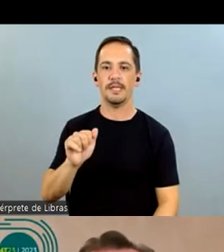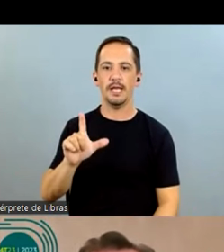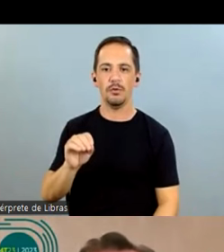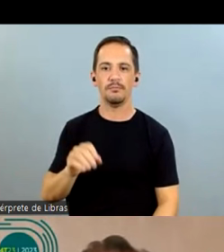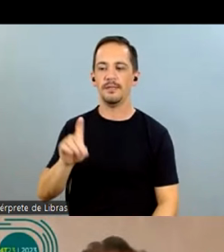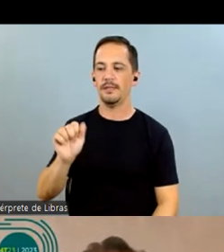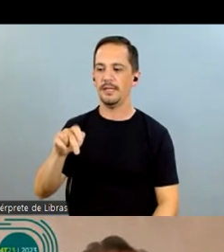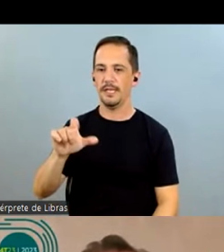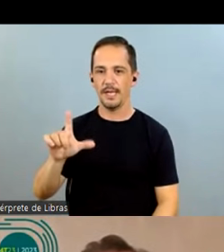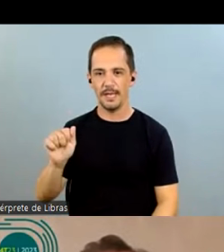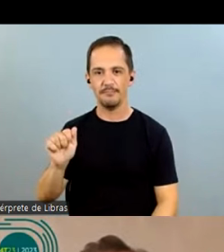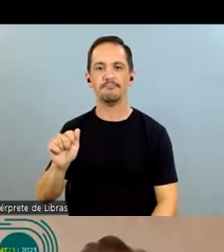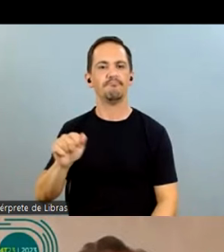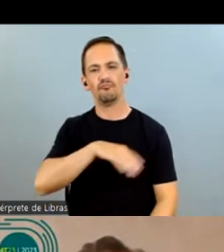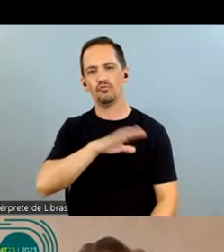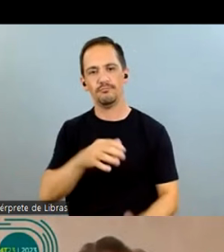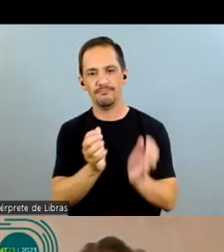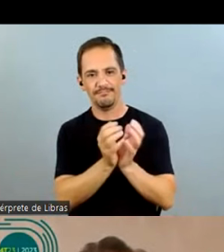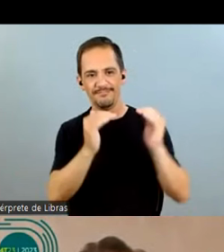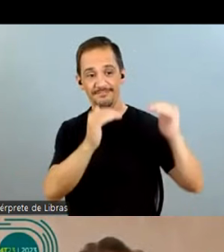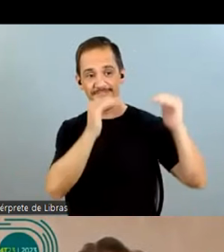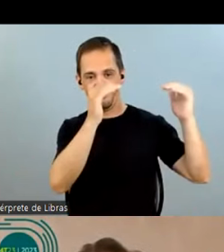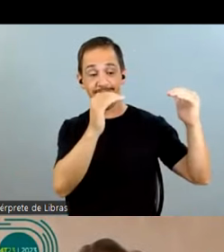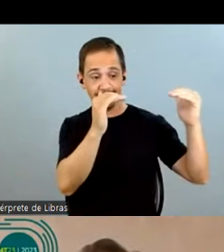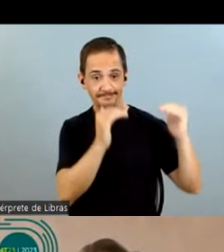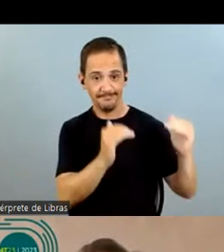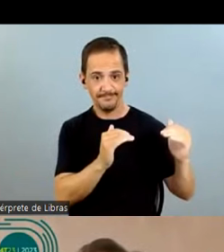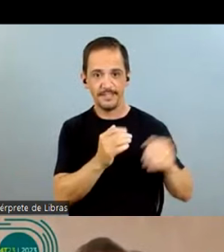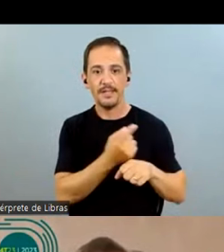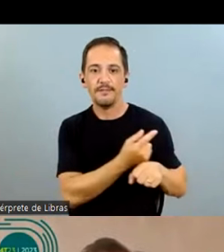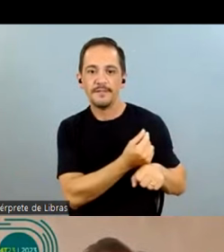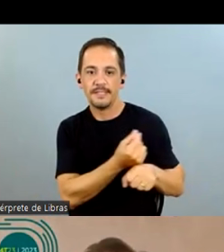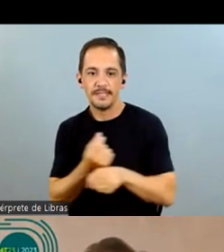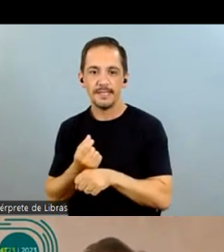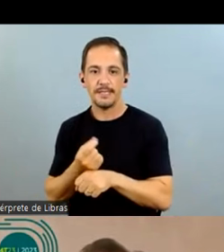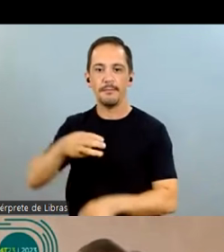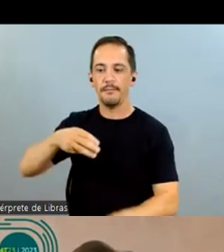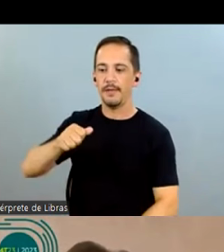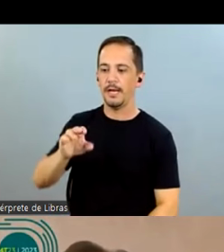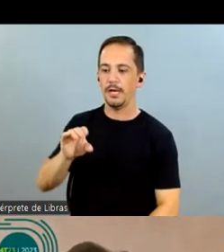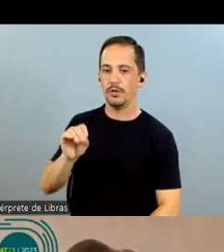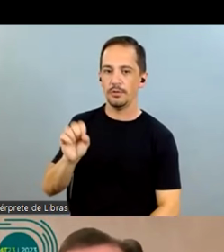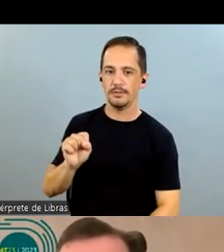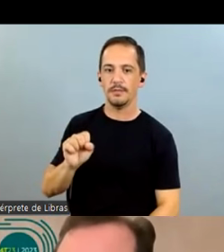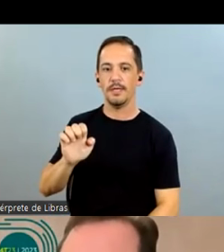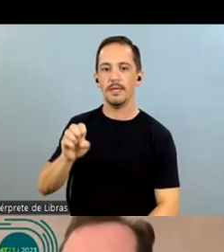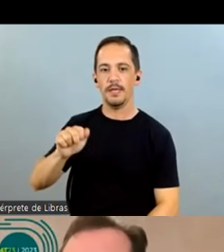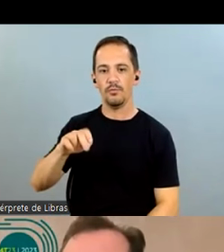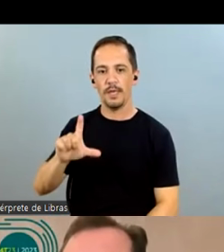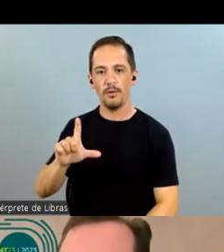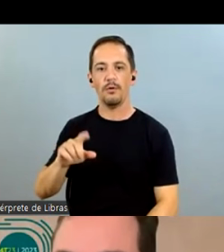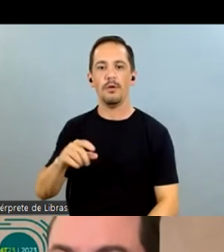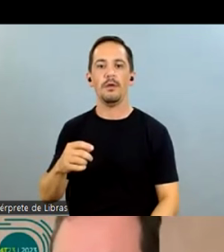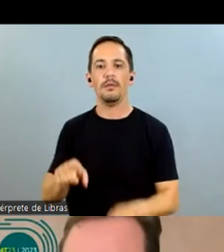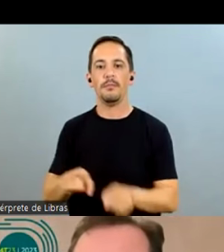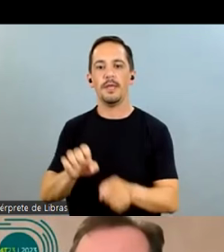disposição do mercado e os noss pessoal da área financeira o Marcos o Emanuel da área contável Evandro e o Alex e na área